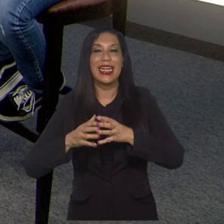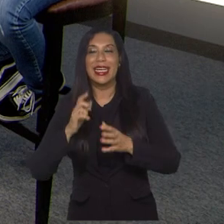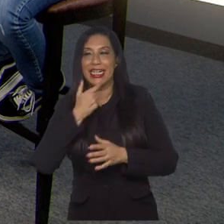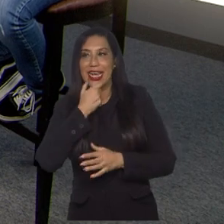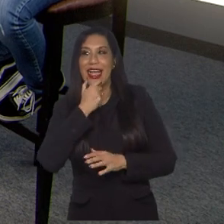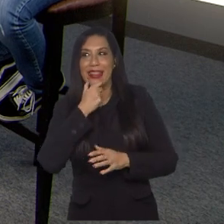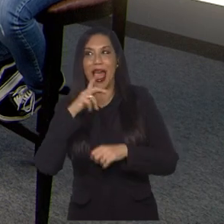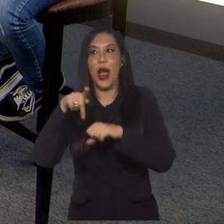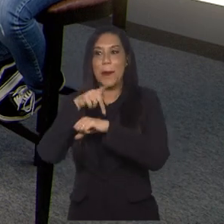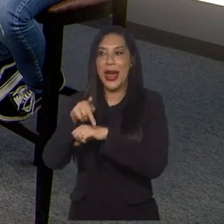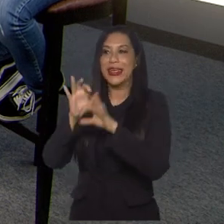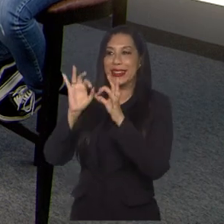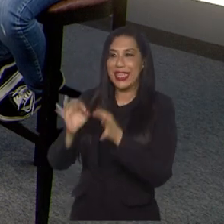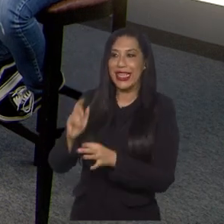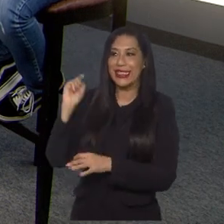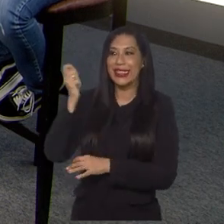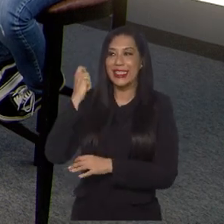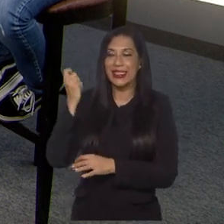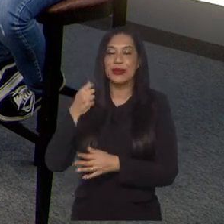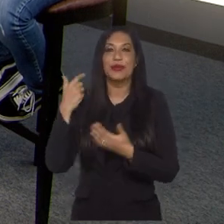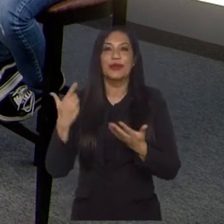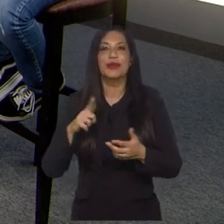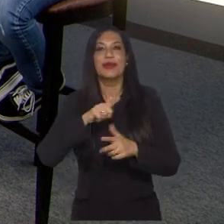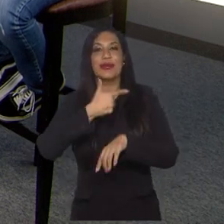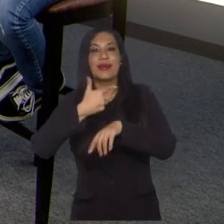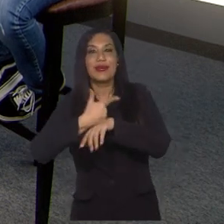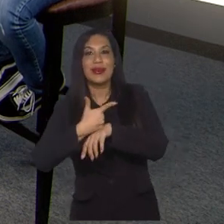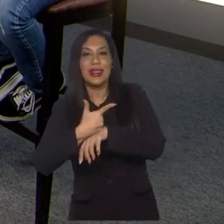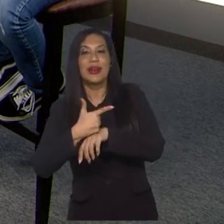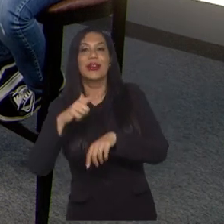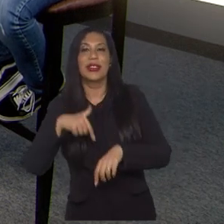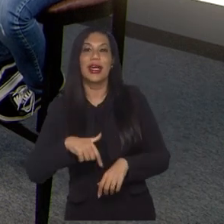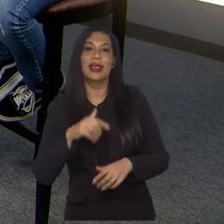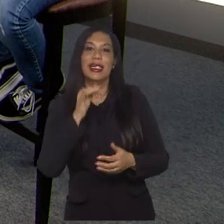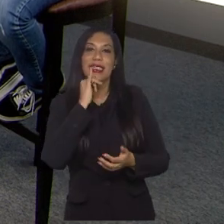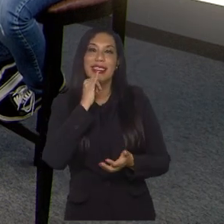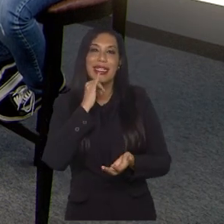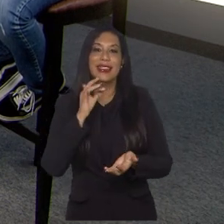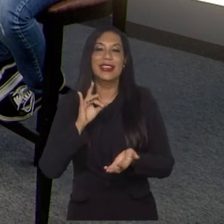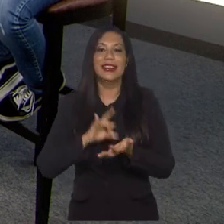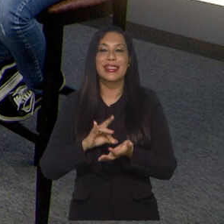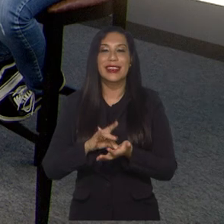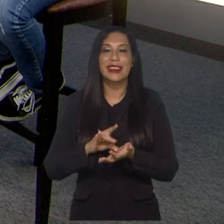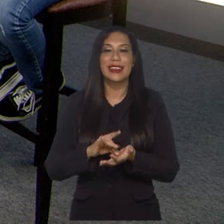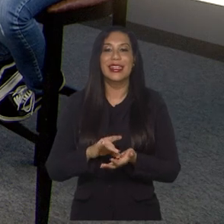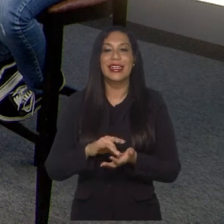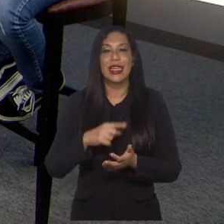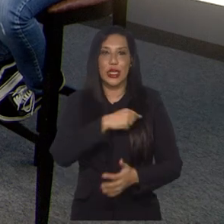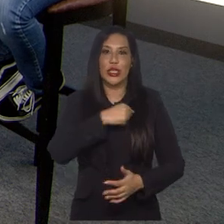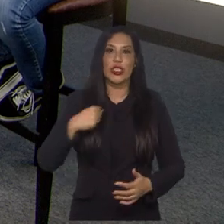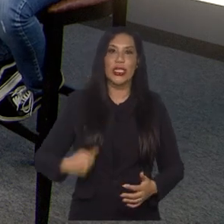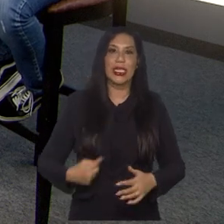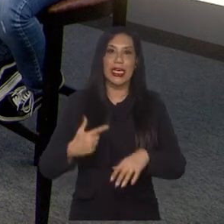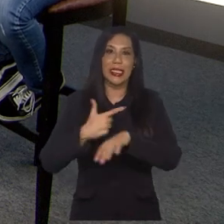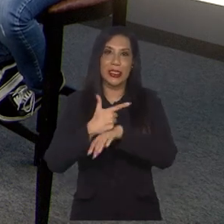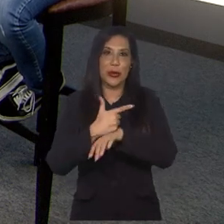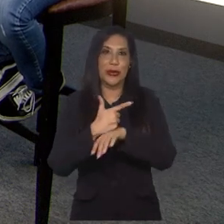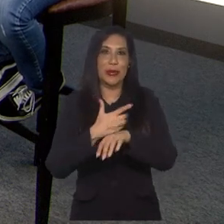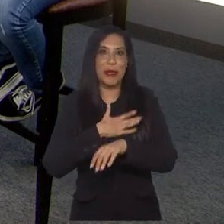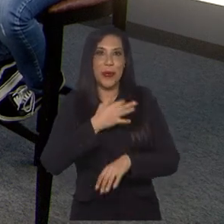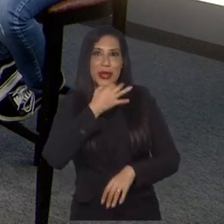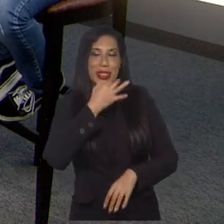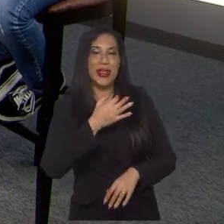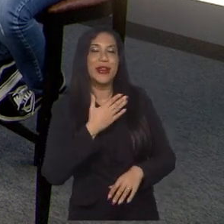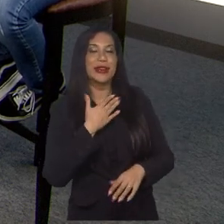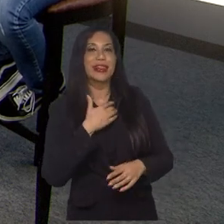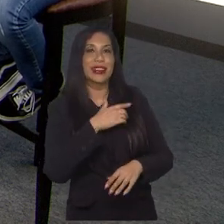Tá, vai. Inglaterra, segundo quem, Isabelle? Eu vou pelo caos. Eu vou na China em segundo lugar. Uau, eu tô